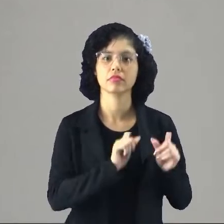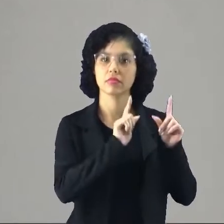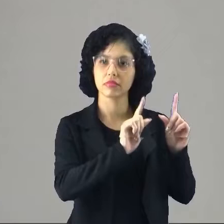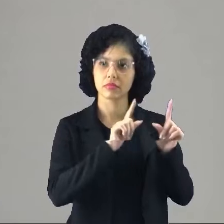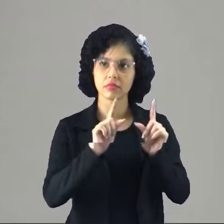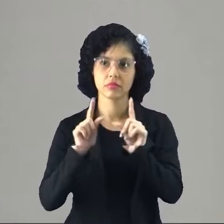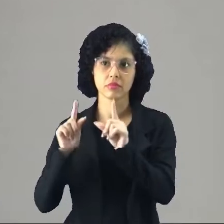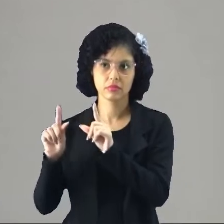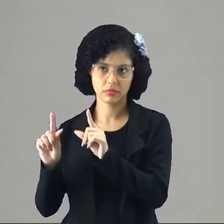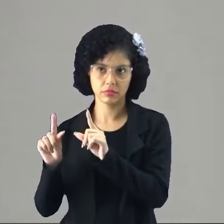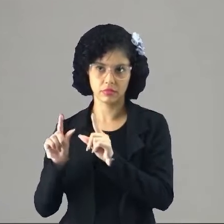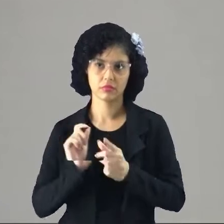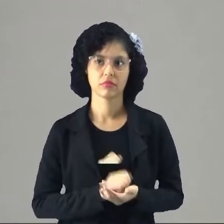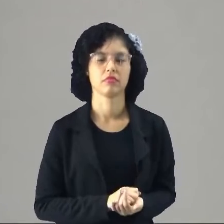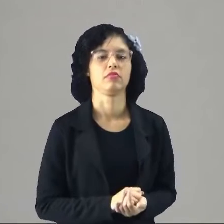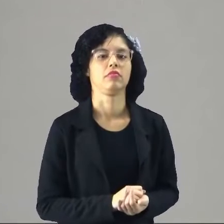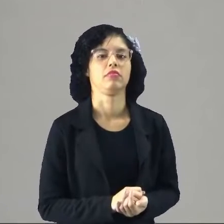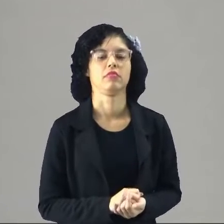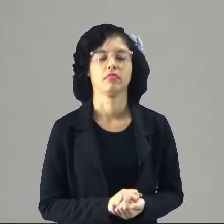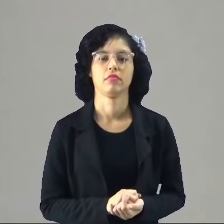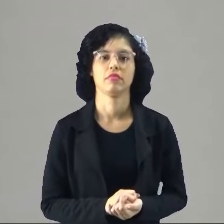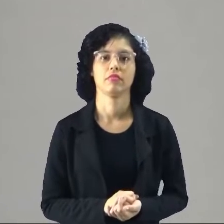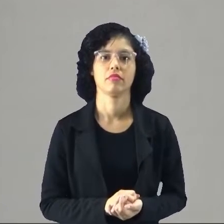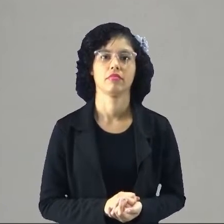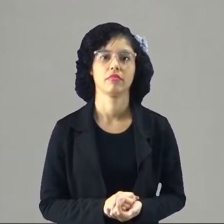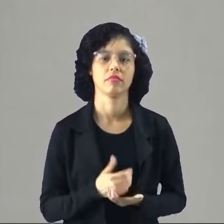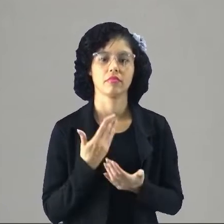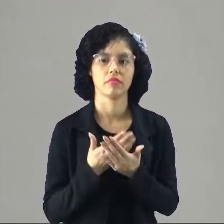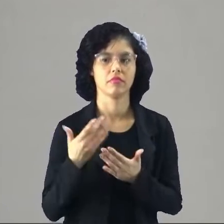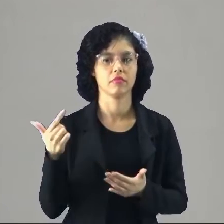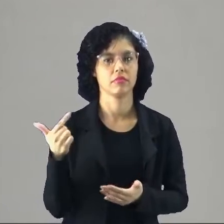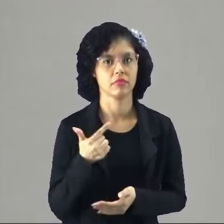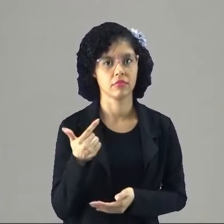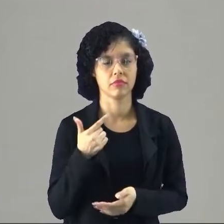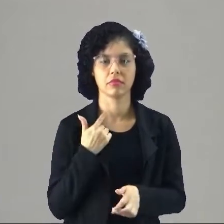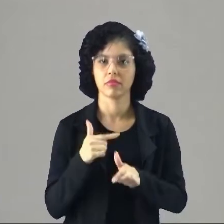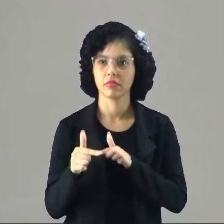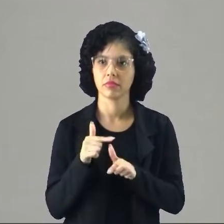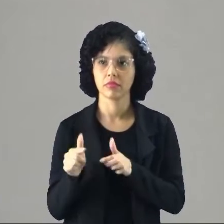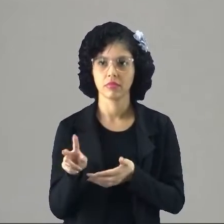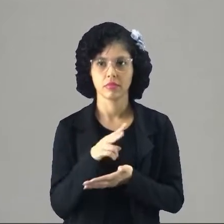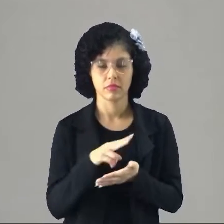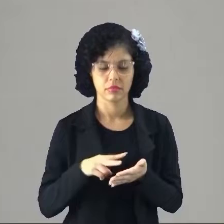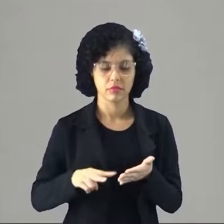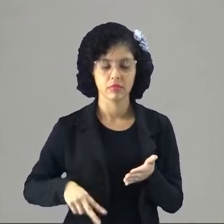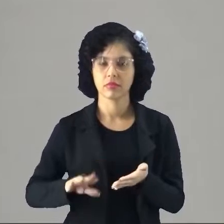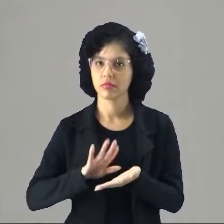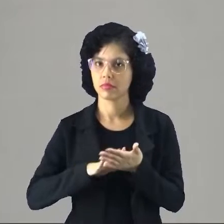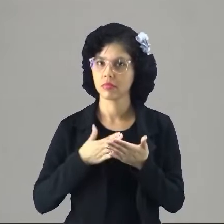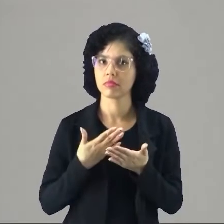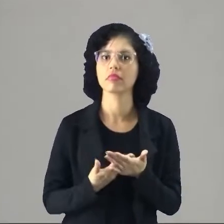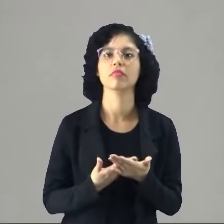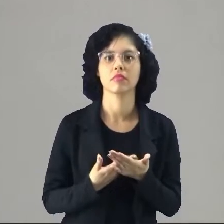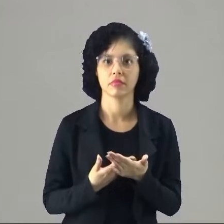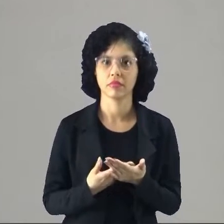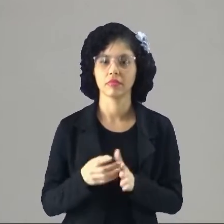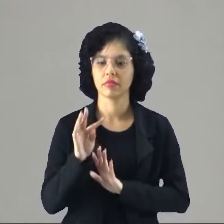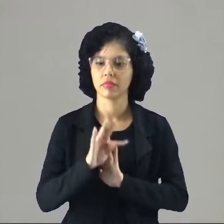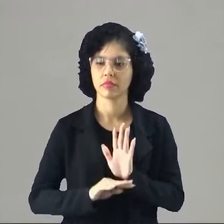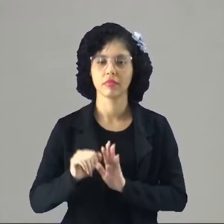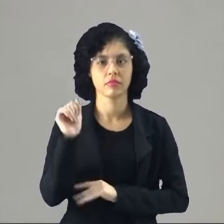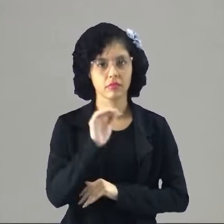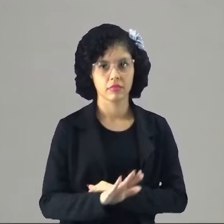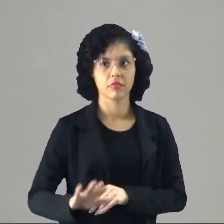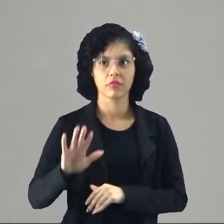e charges, né? Na aula 2 nós trabalhamos sobre leitura e interpretação no contexto de textos